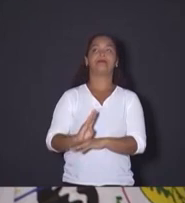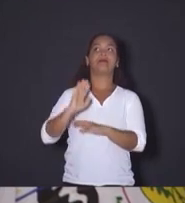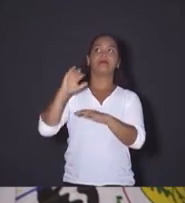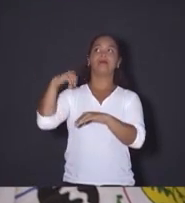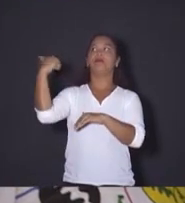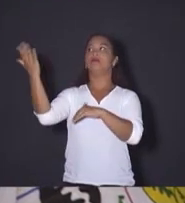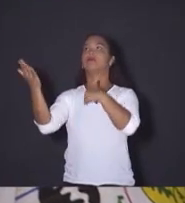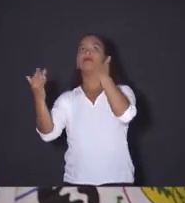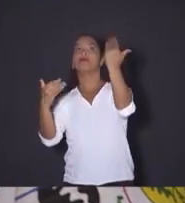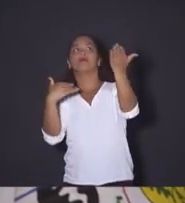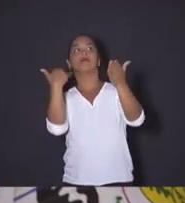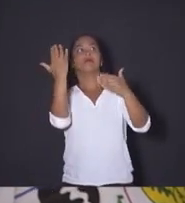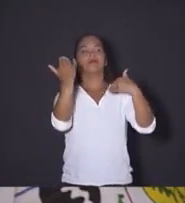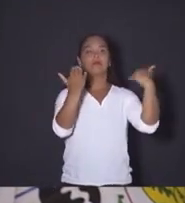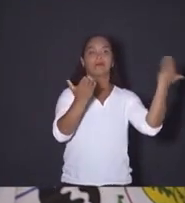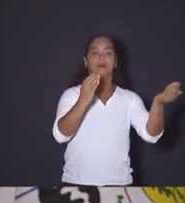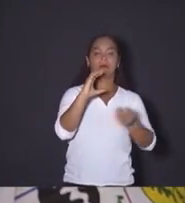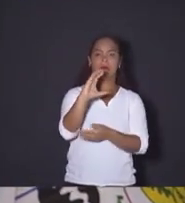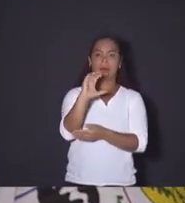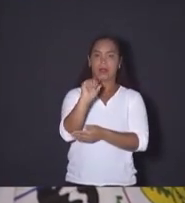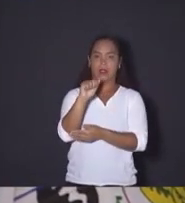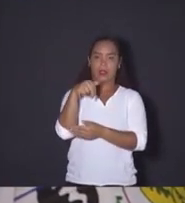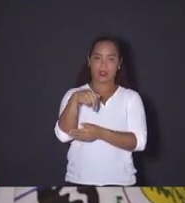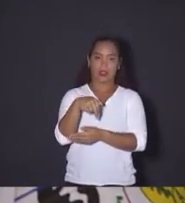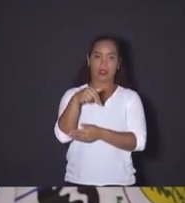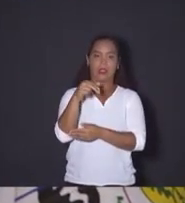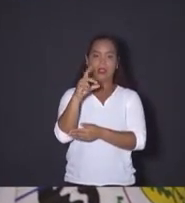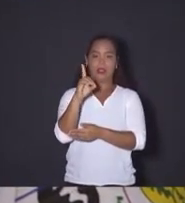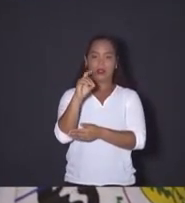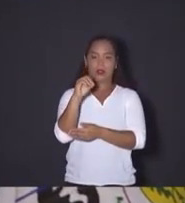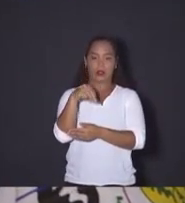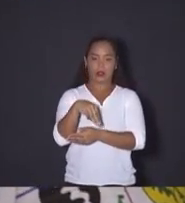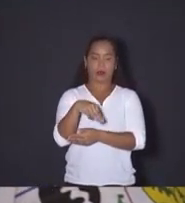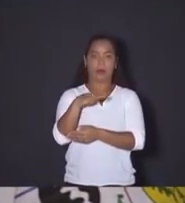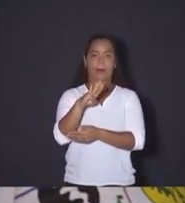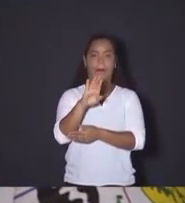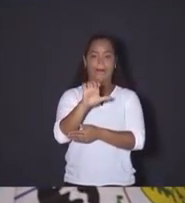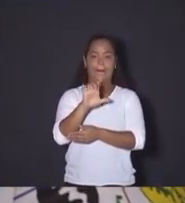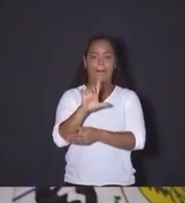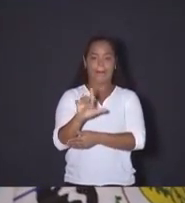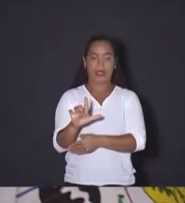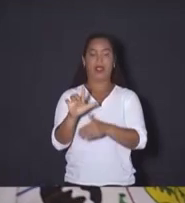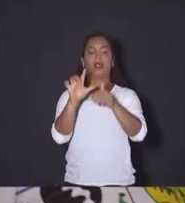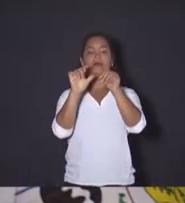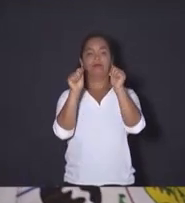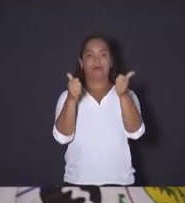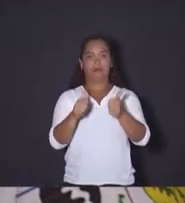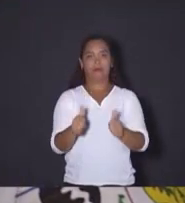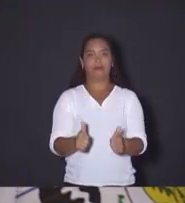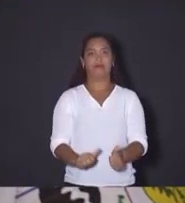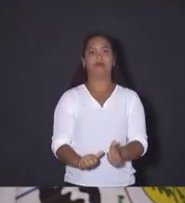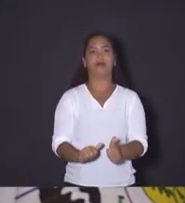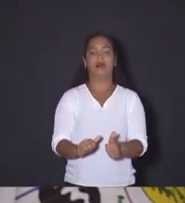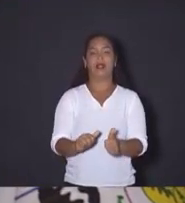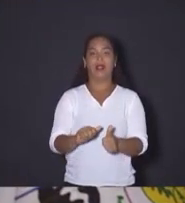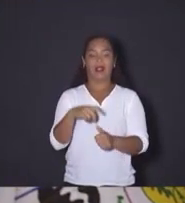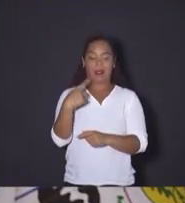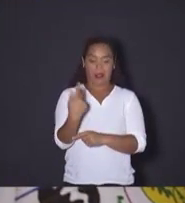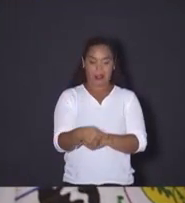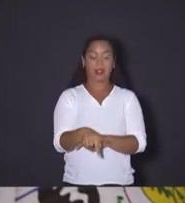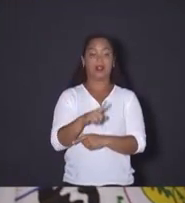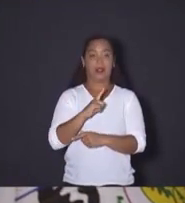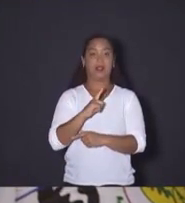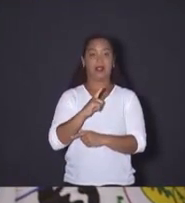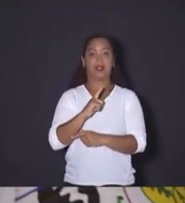existe né candomblé ou menos na forma com que nós cultuamos a natureza né é só o candomblé